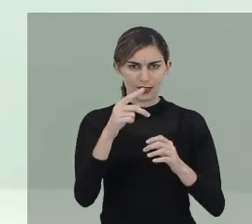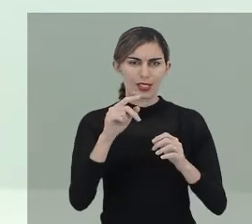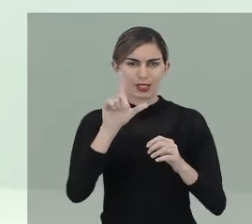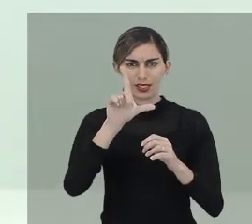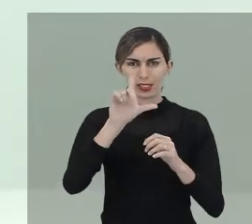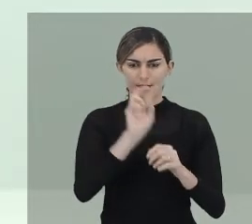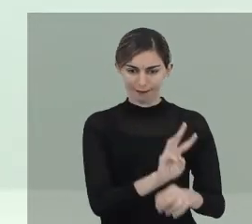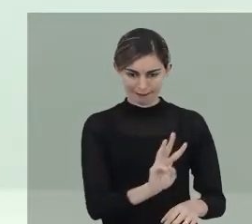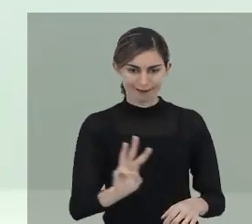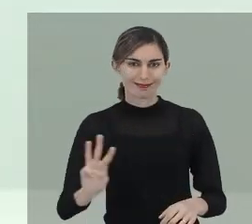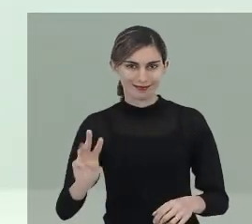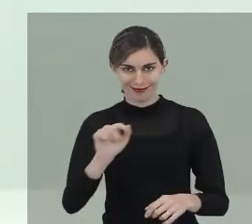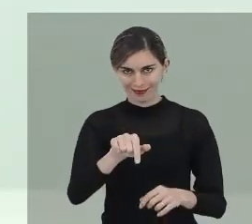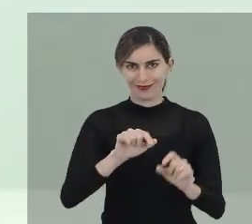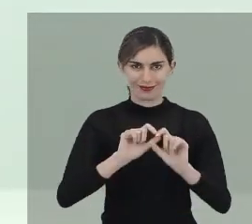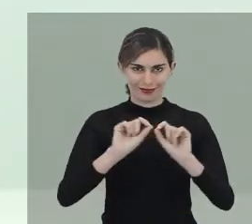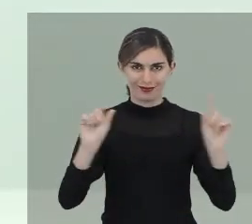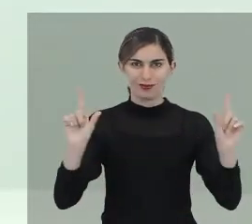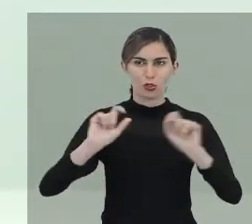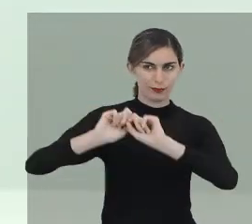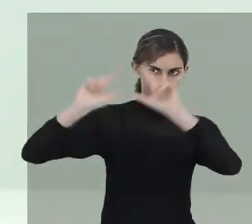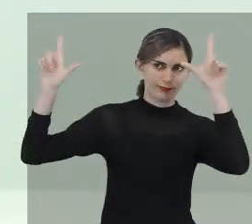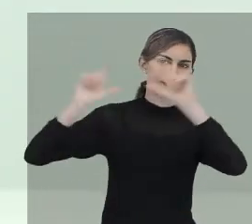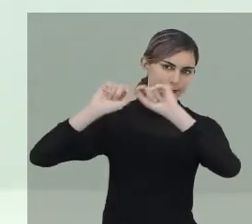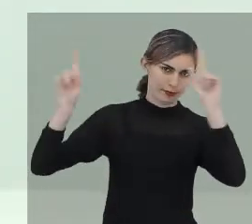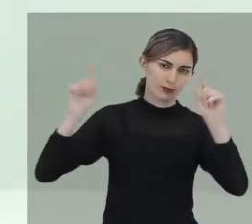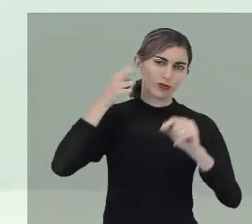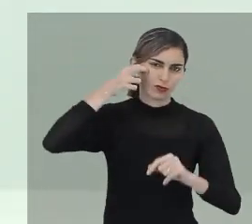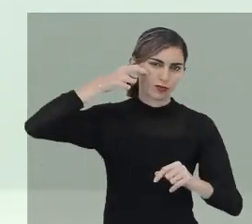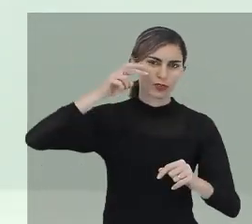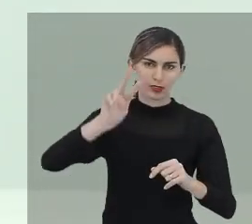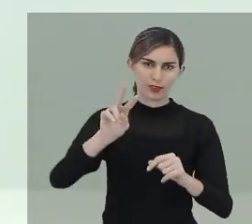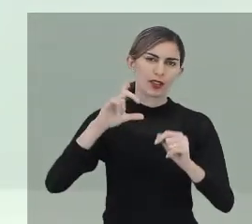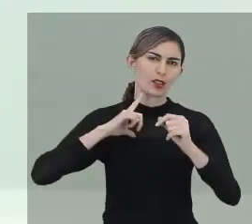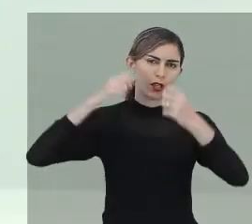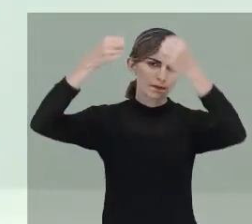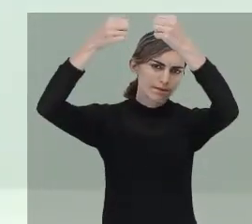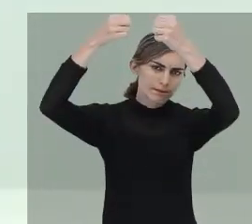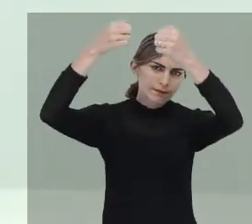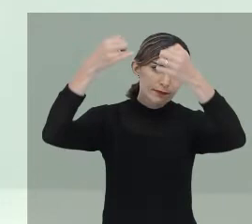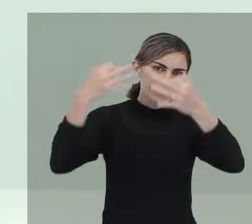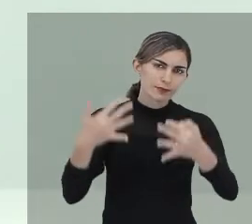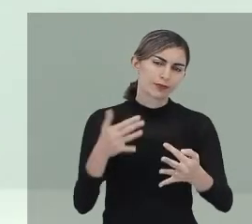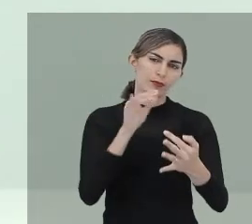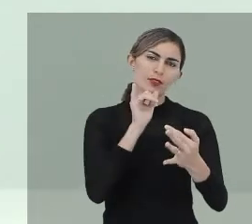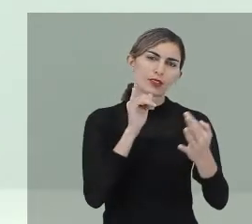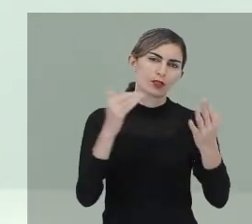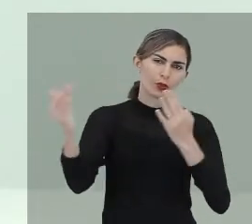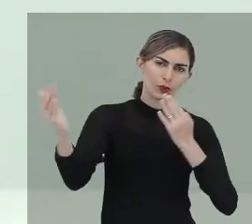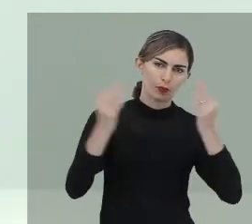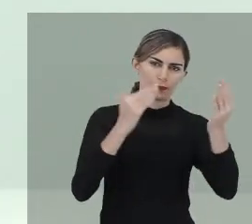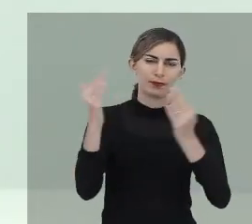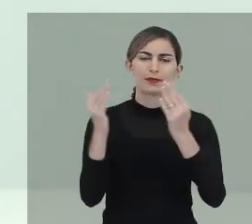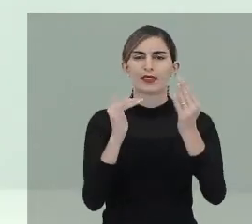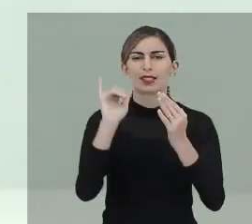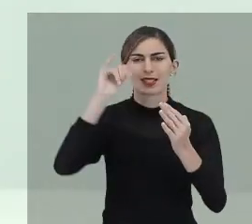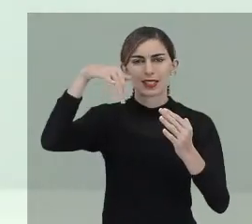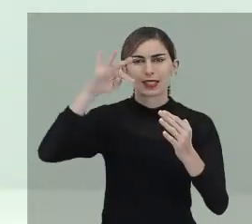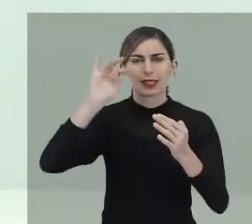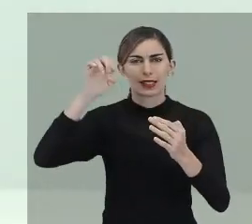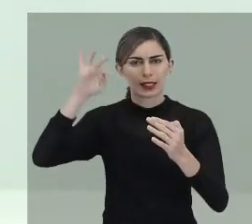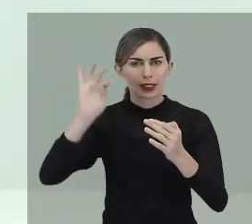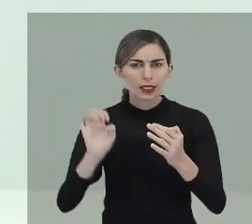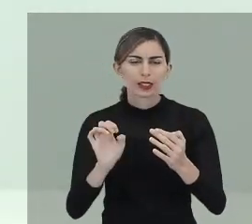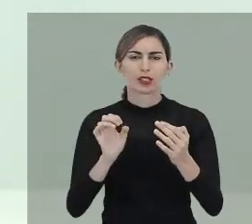Nesse link aqui no slide você pode ver, ele tem a definição de Intent, tem exemplos da utilização da classe